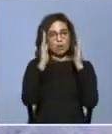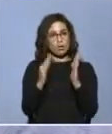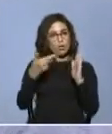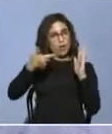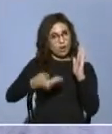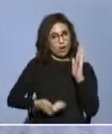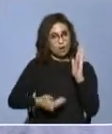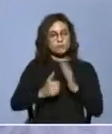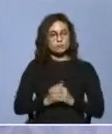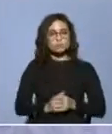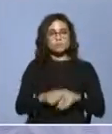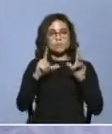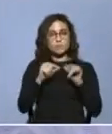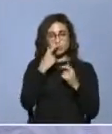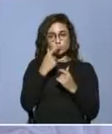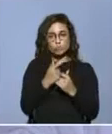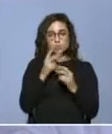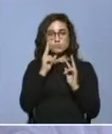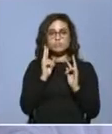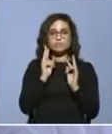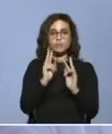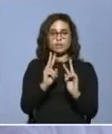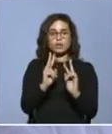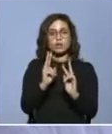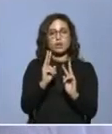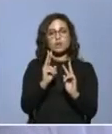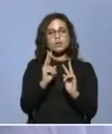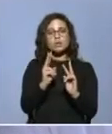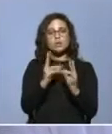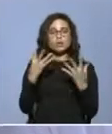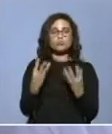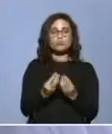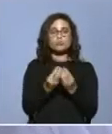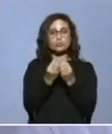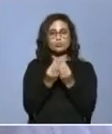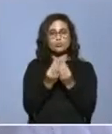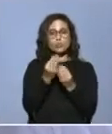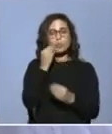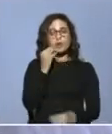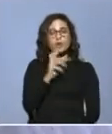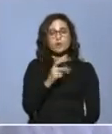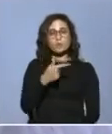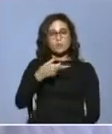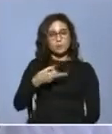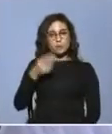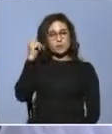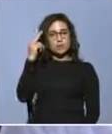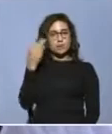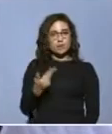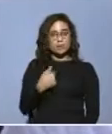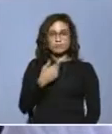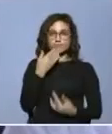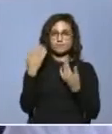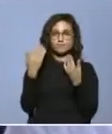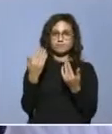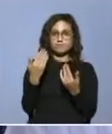para todos aqueles que nos acompanham através da RTP Madeira, a quem agradeço